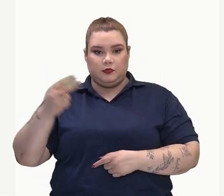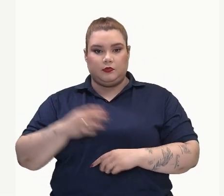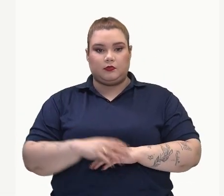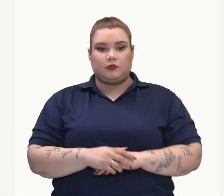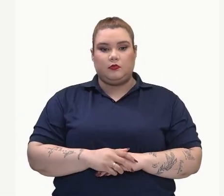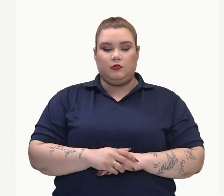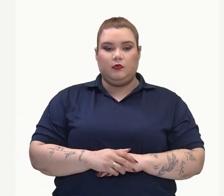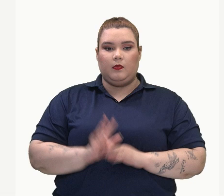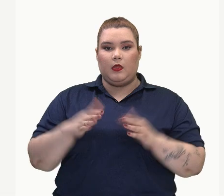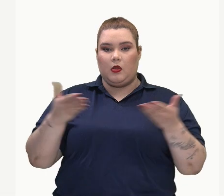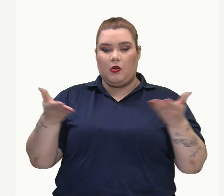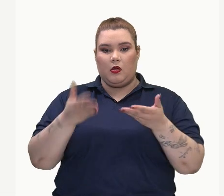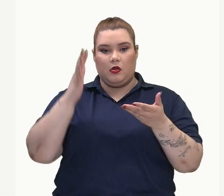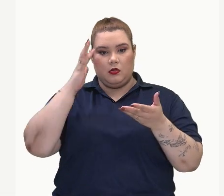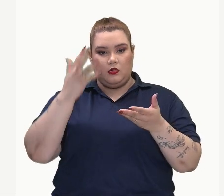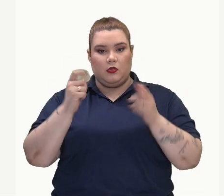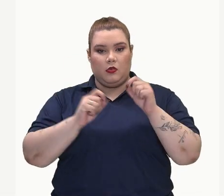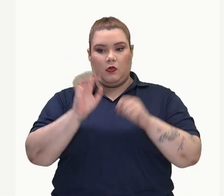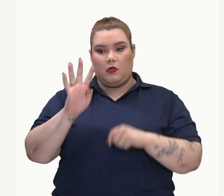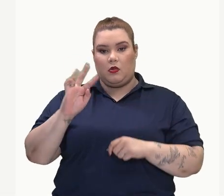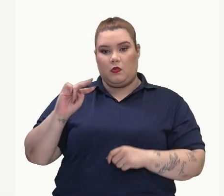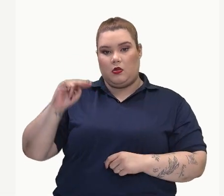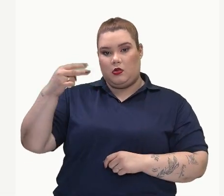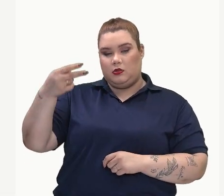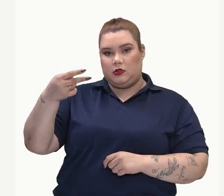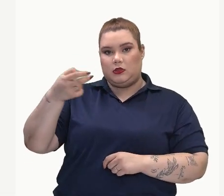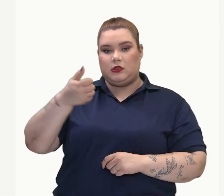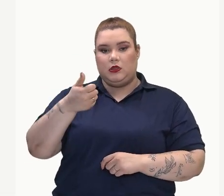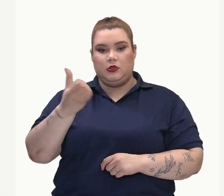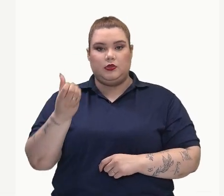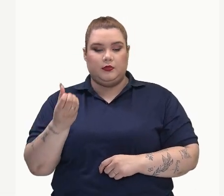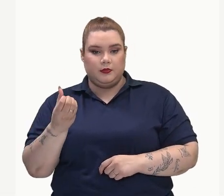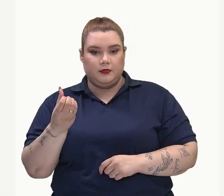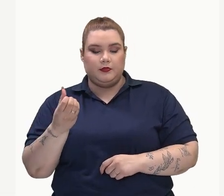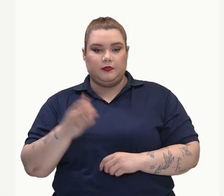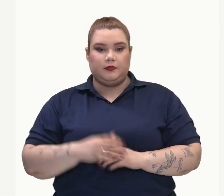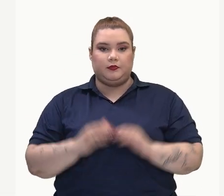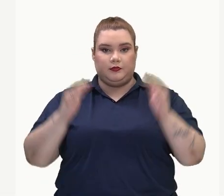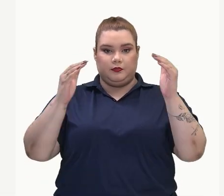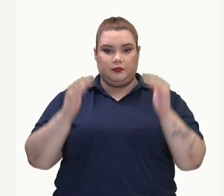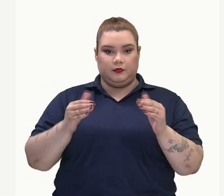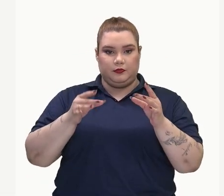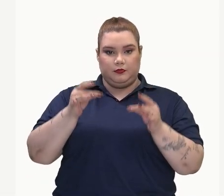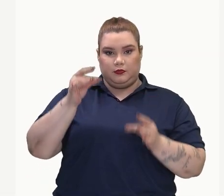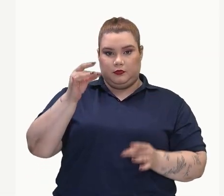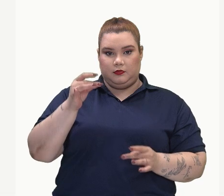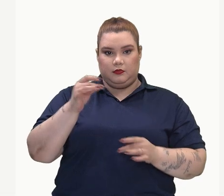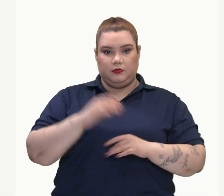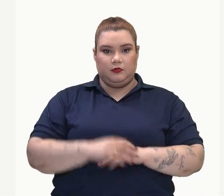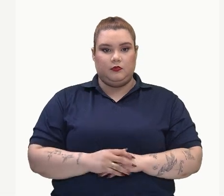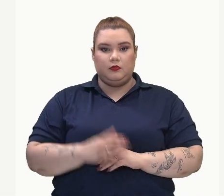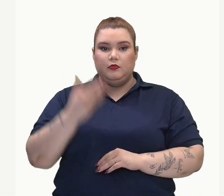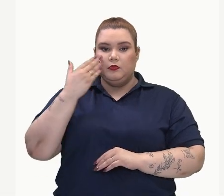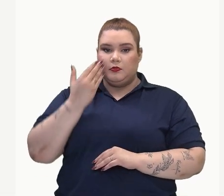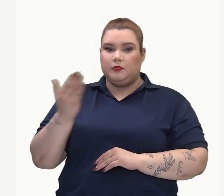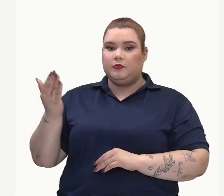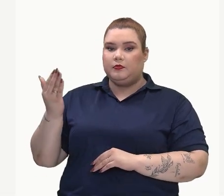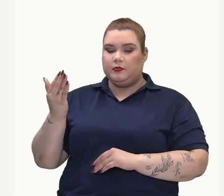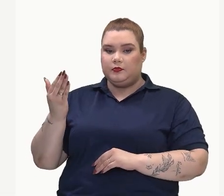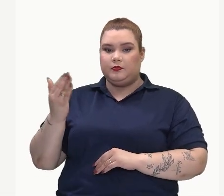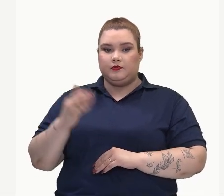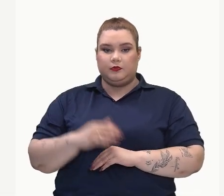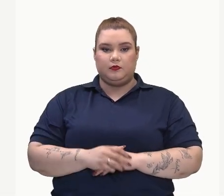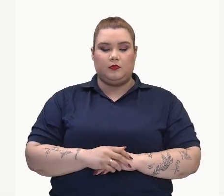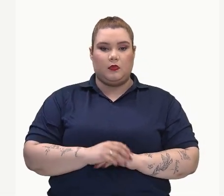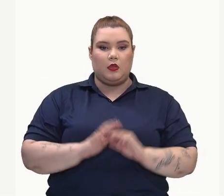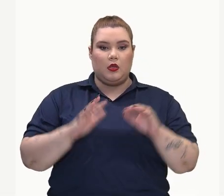podemos pegar e resolver logo isso. 4 ao quadrado, 16. Vamos ver aqui no passo a passo. Olha só. Dados,